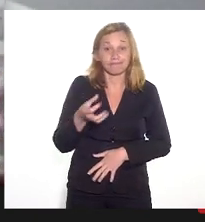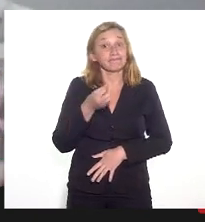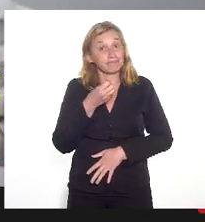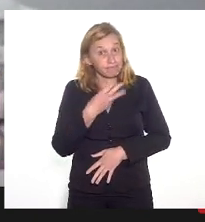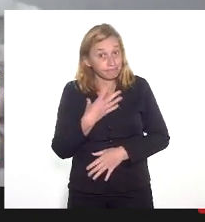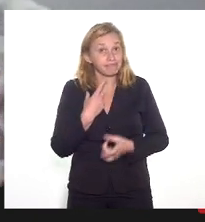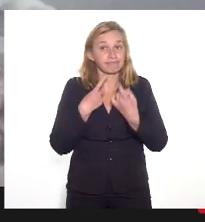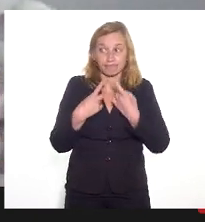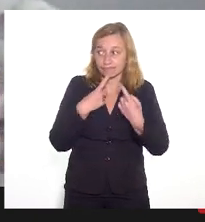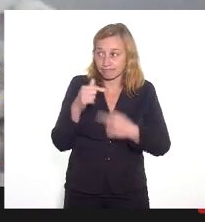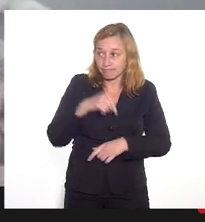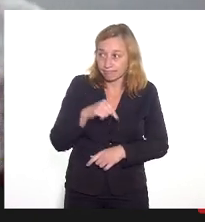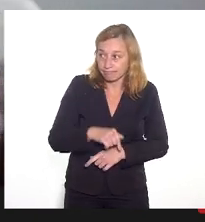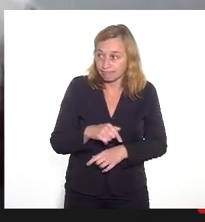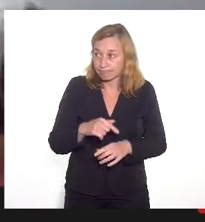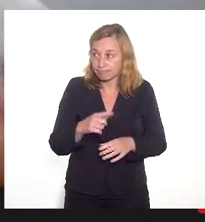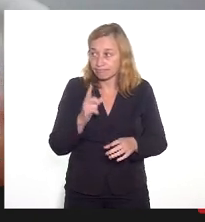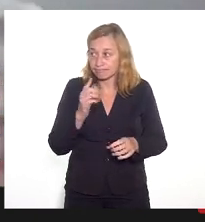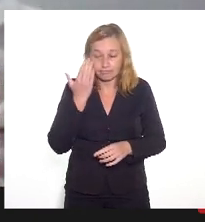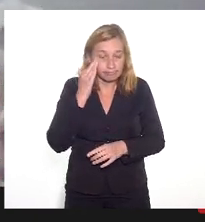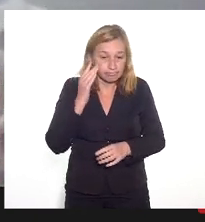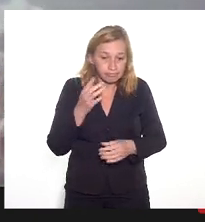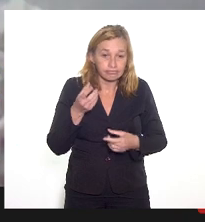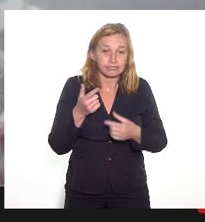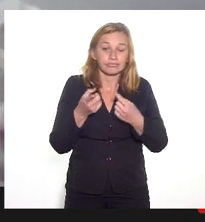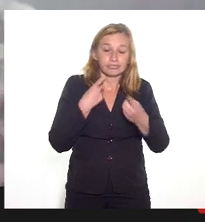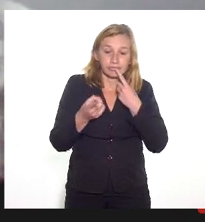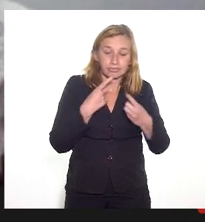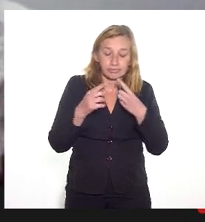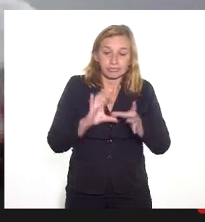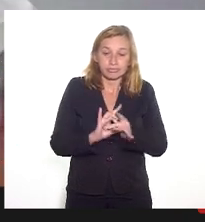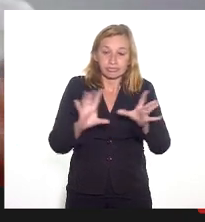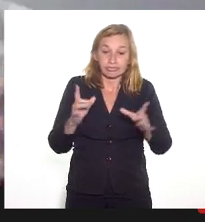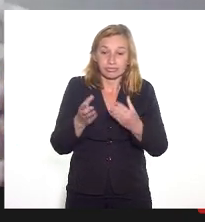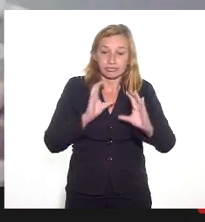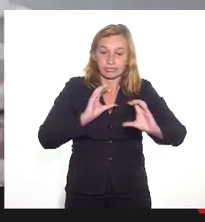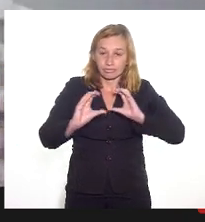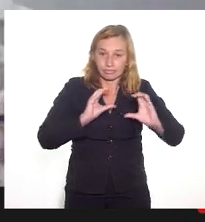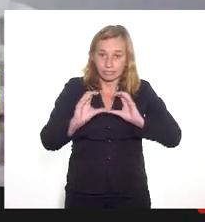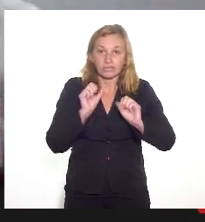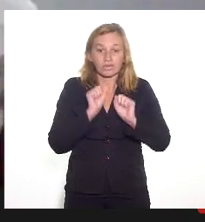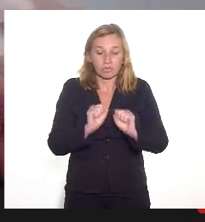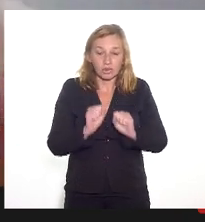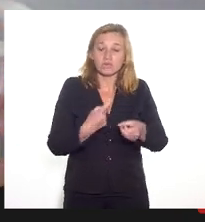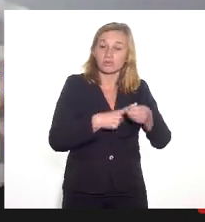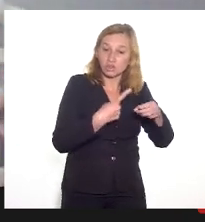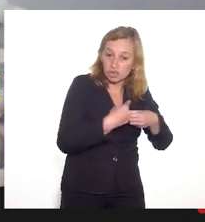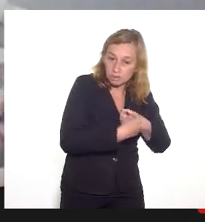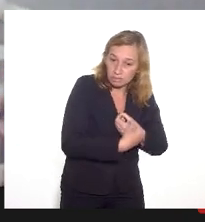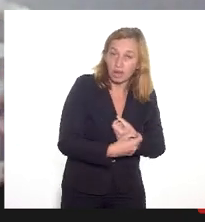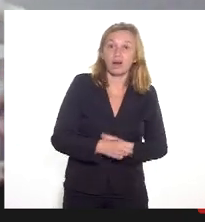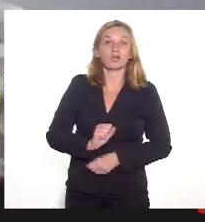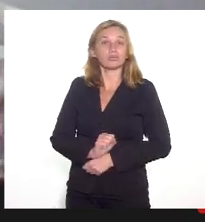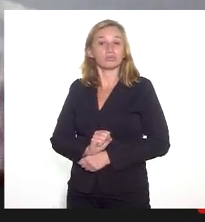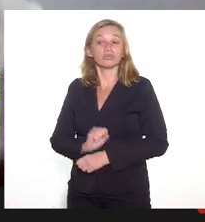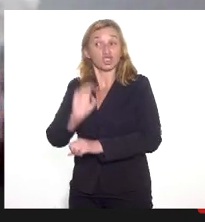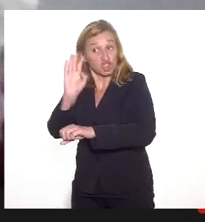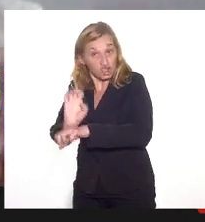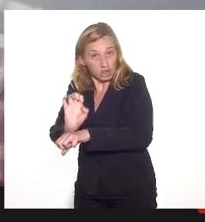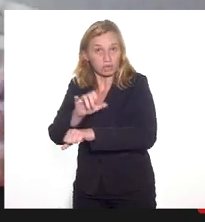desse debate aqui. A gente descobriu que o debate da democracia na comunicação, ele pode ser municipal, ele deve ser